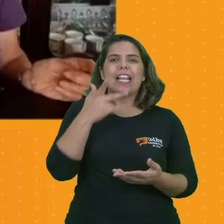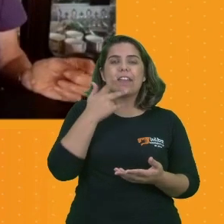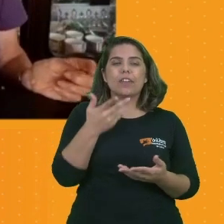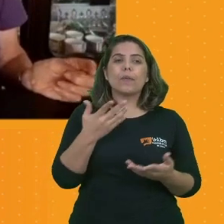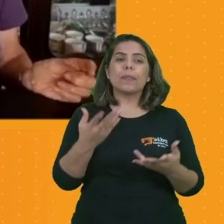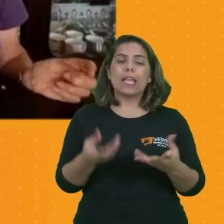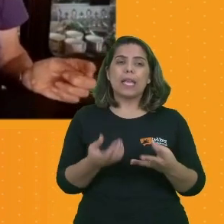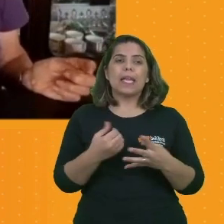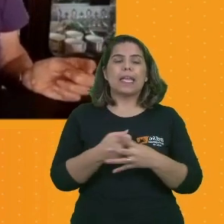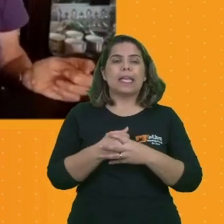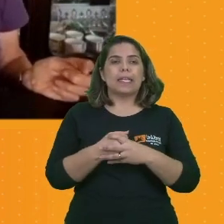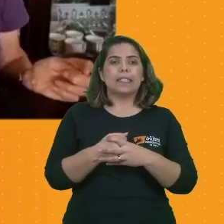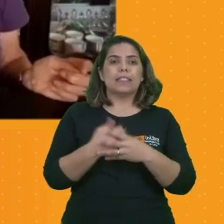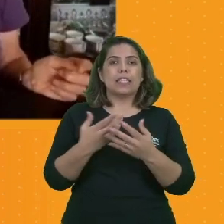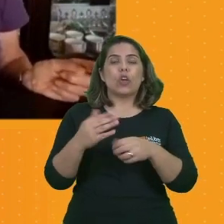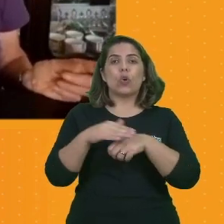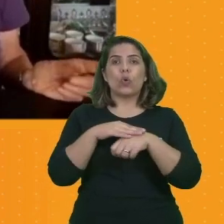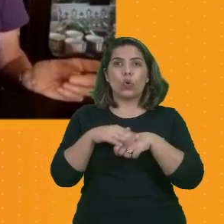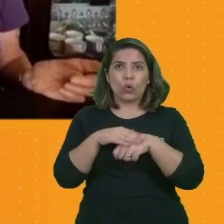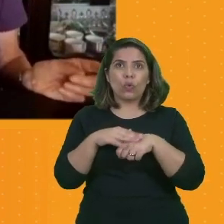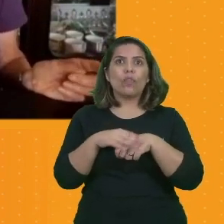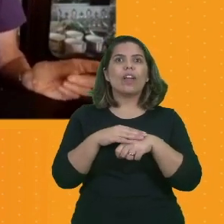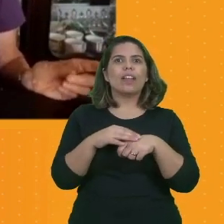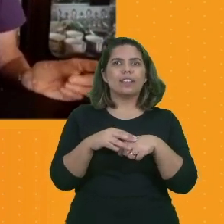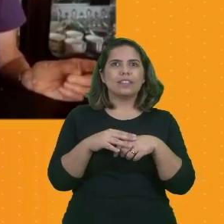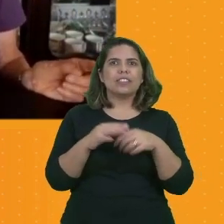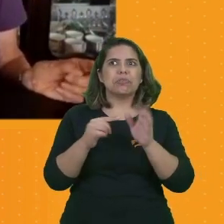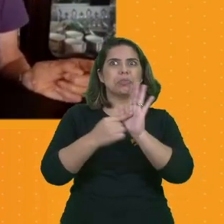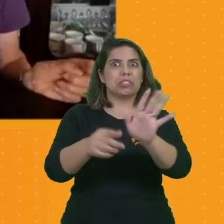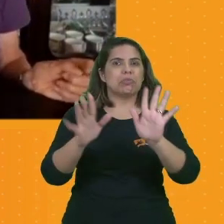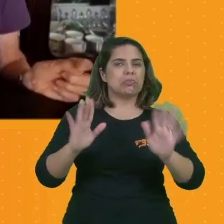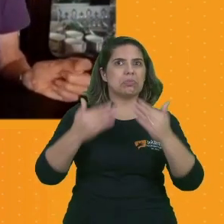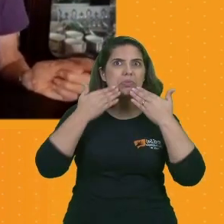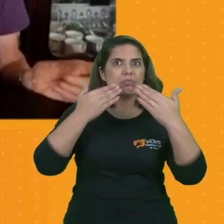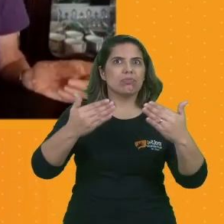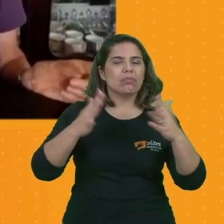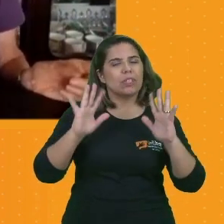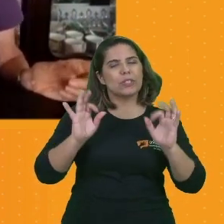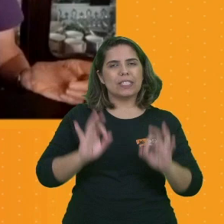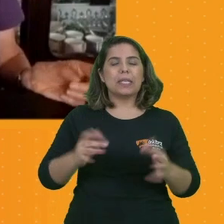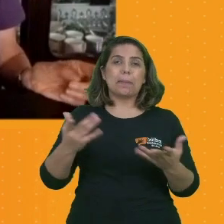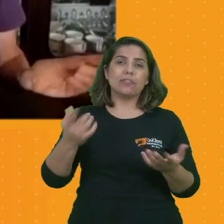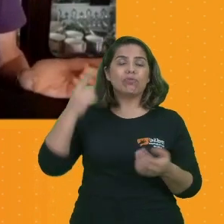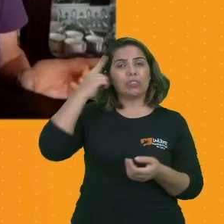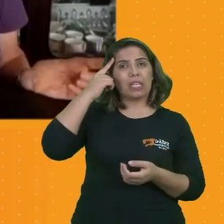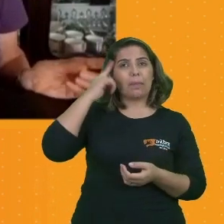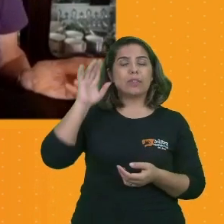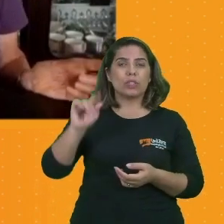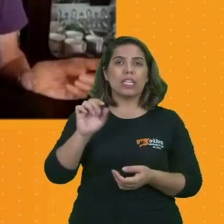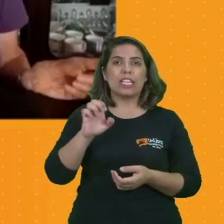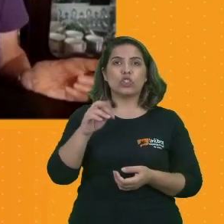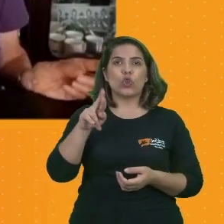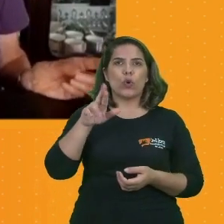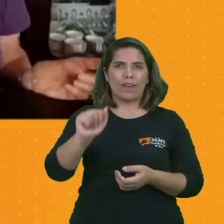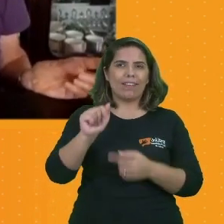ocasião de conversas mais Experiências Com certeza mas na cabeça